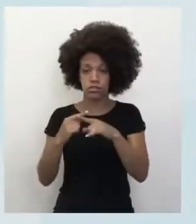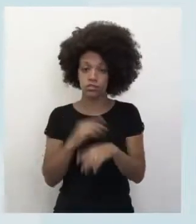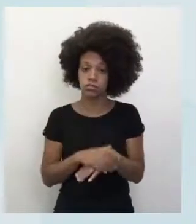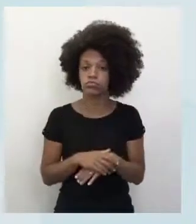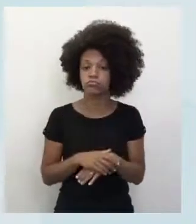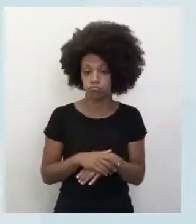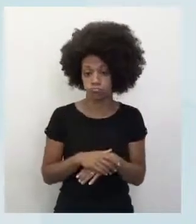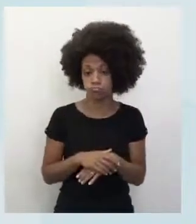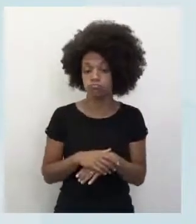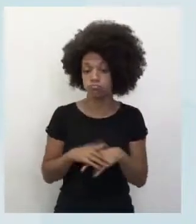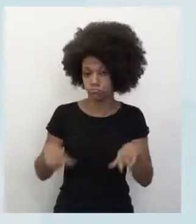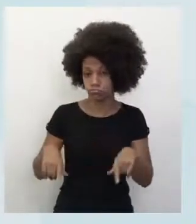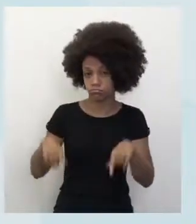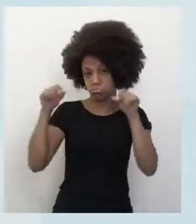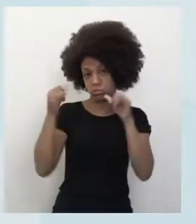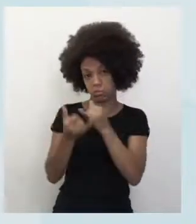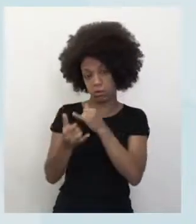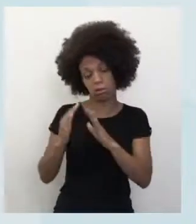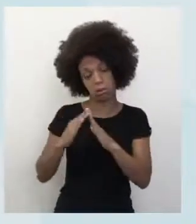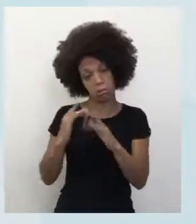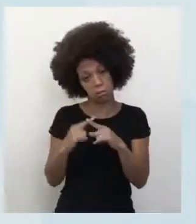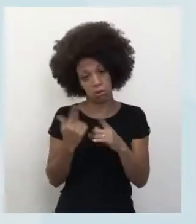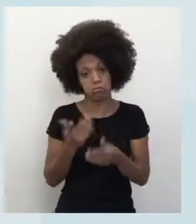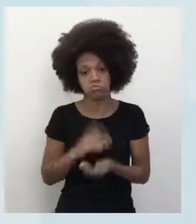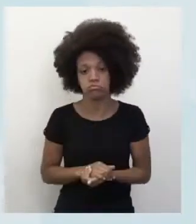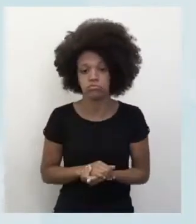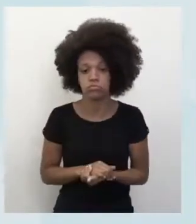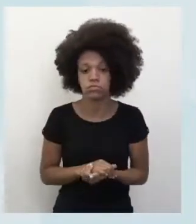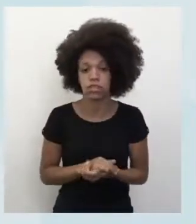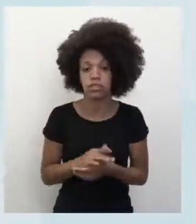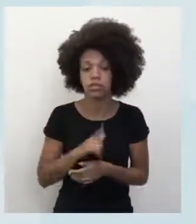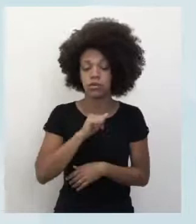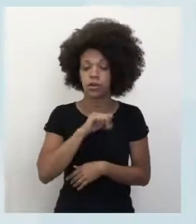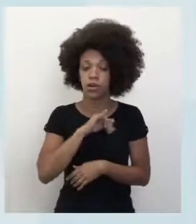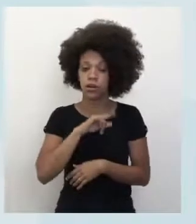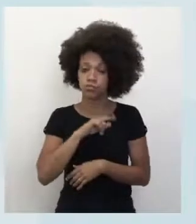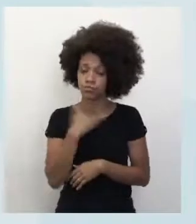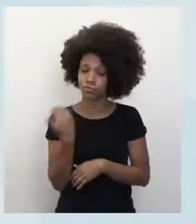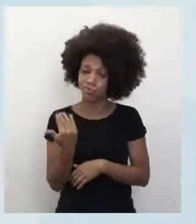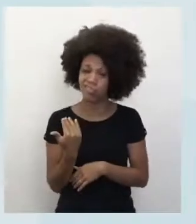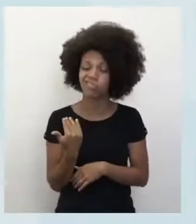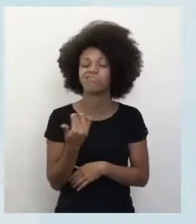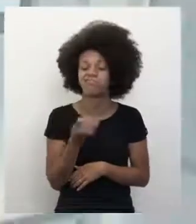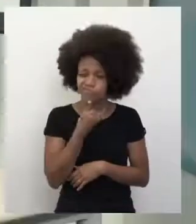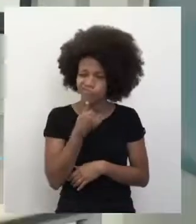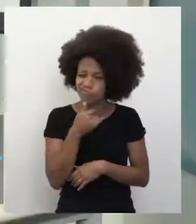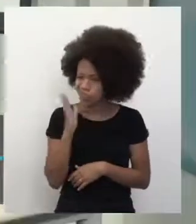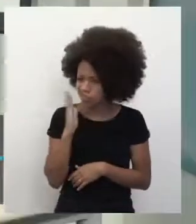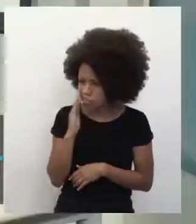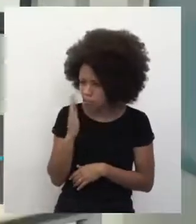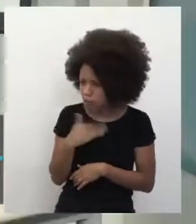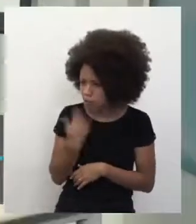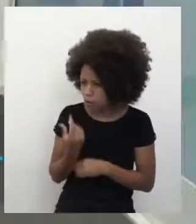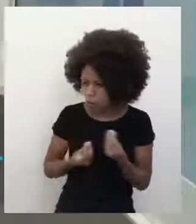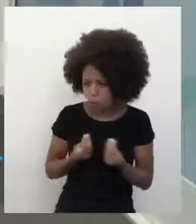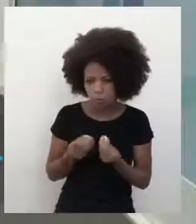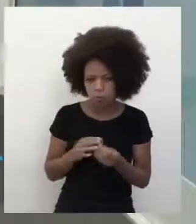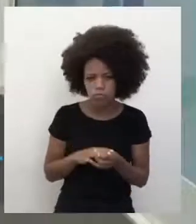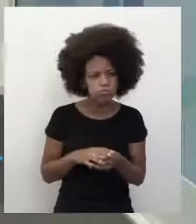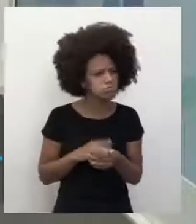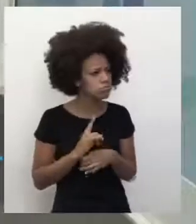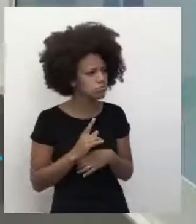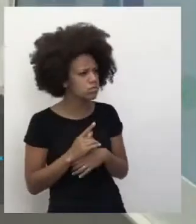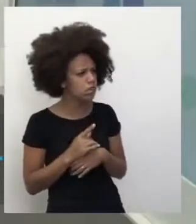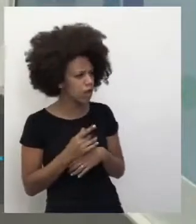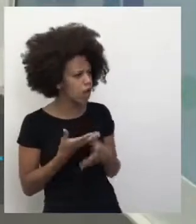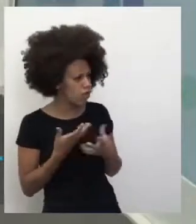interior da igreja. E o Gaudí, ele morreu de uma forma muito triste, sabe, professor? Você sabe como que ele morreu? Não, não sei, me conta. Ele